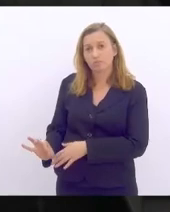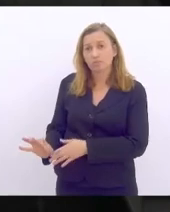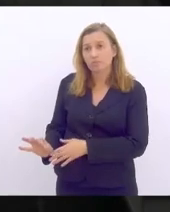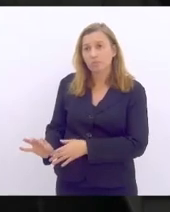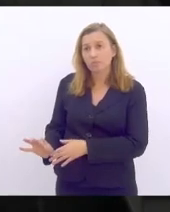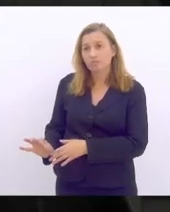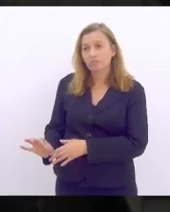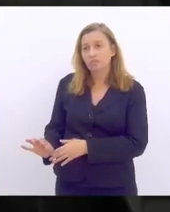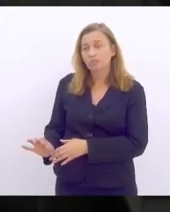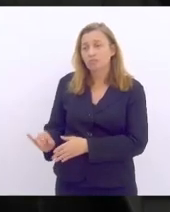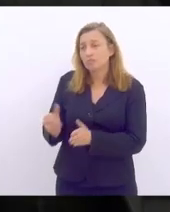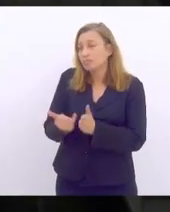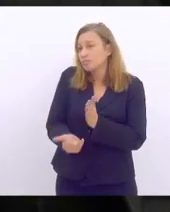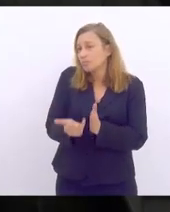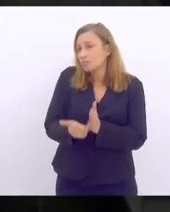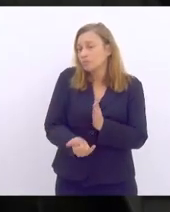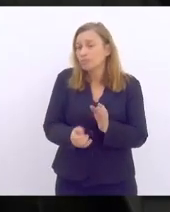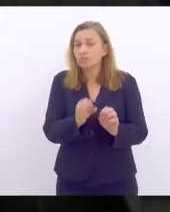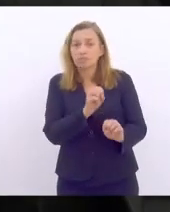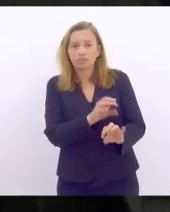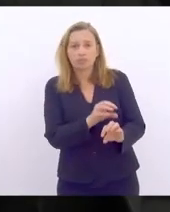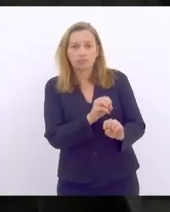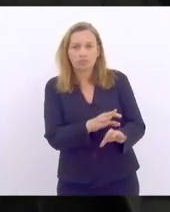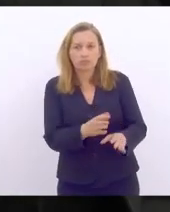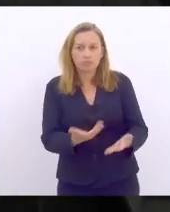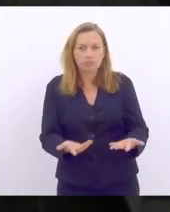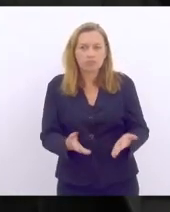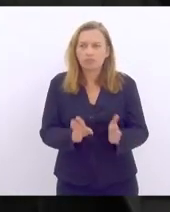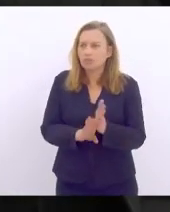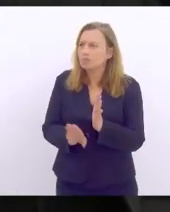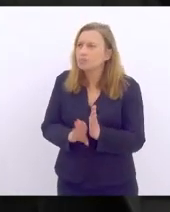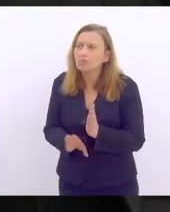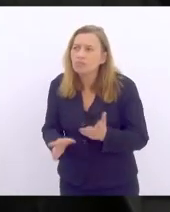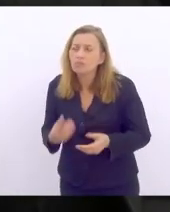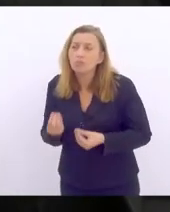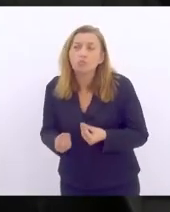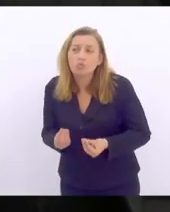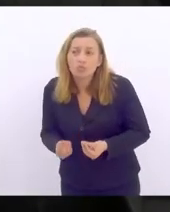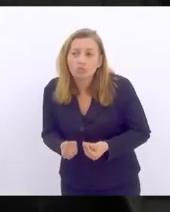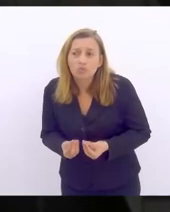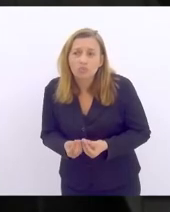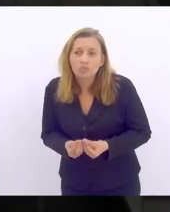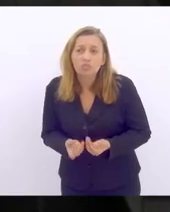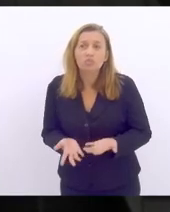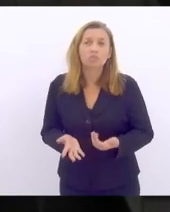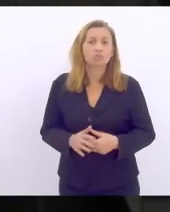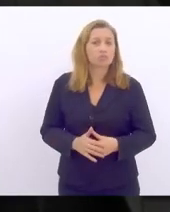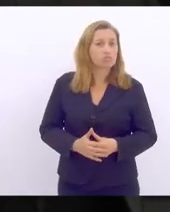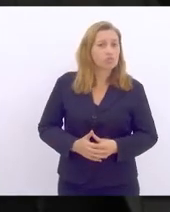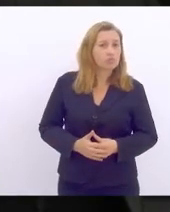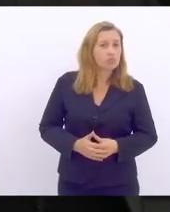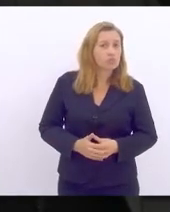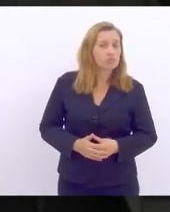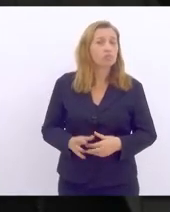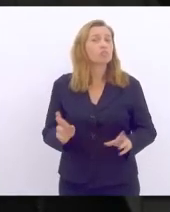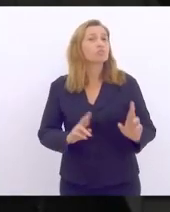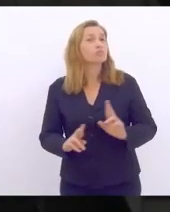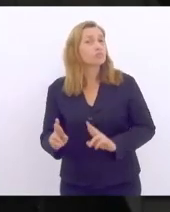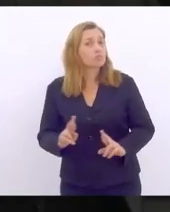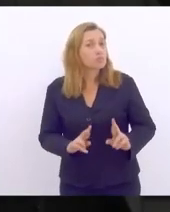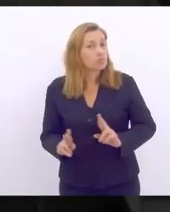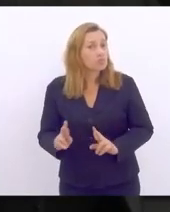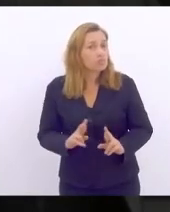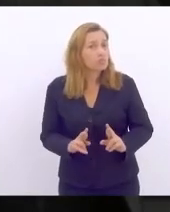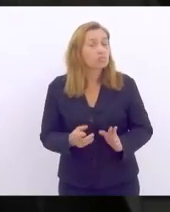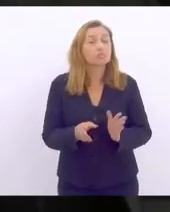dos impostos em educação gastou mas gastou como com que relação o benefício